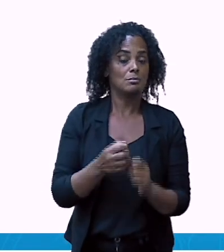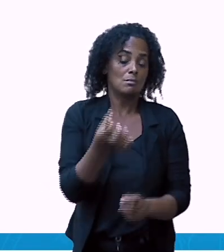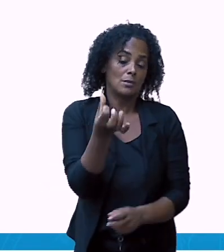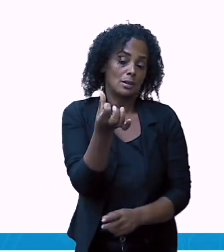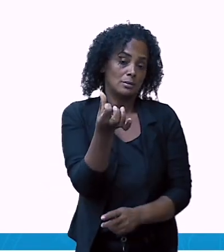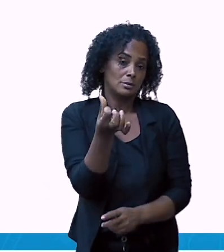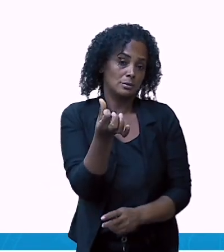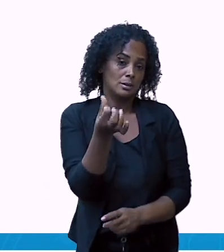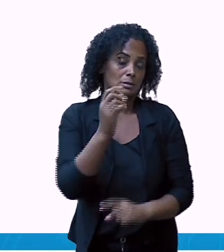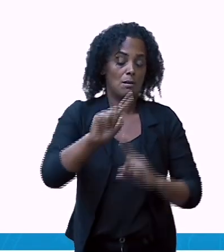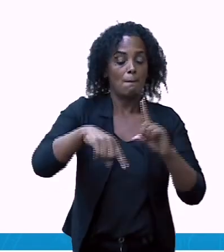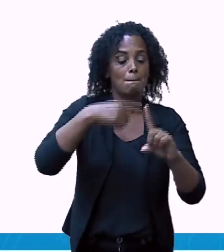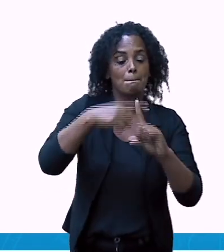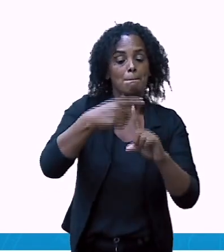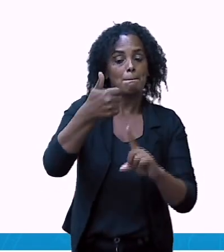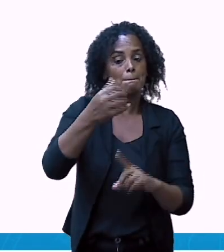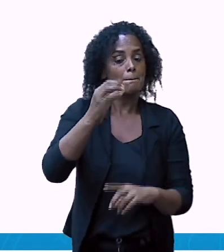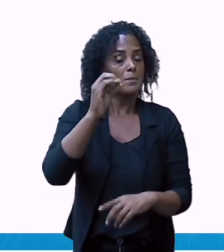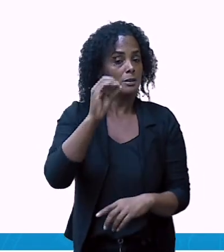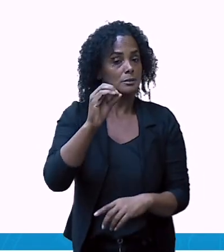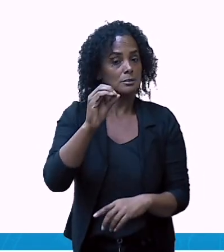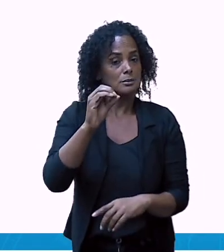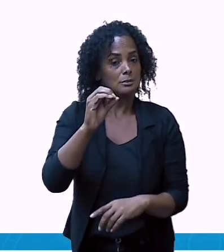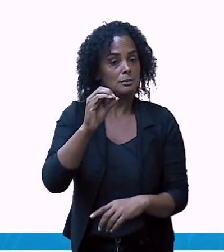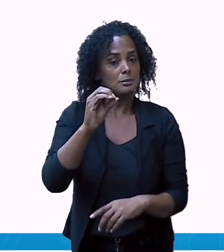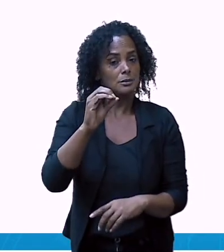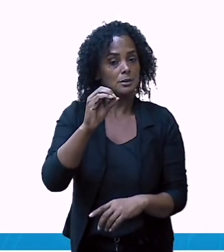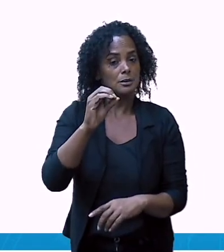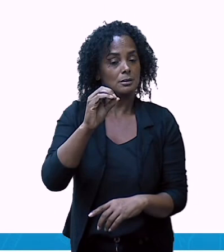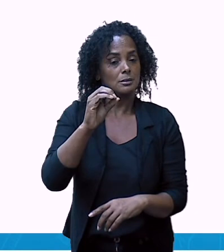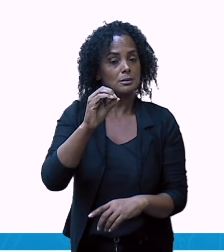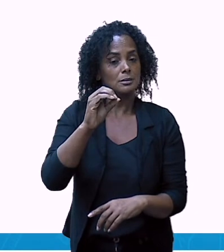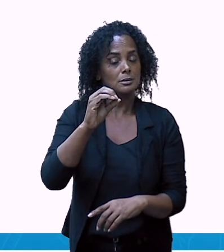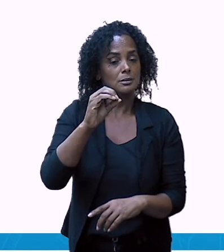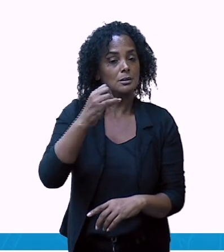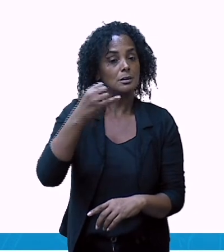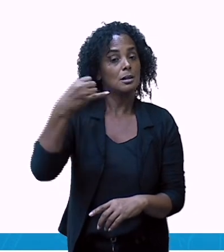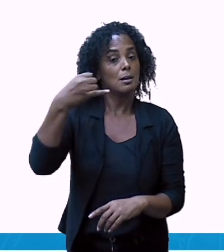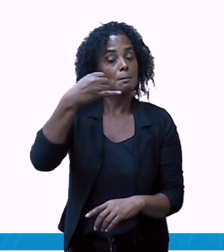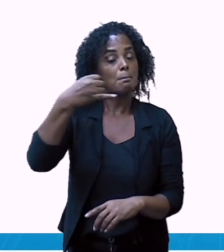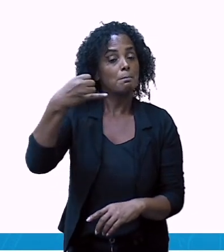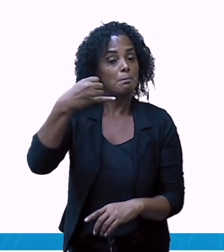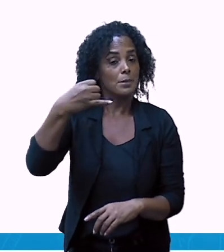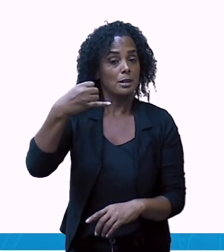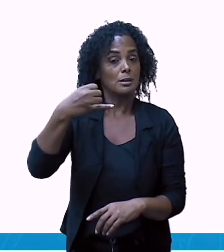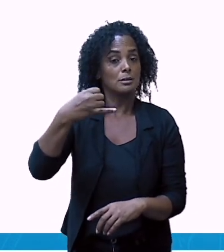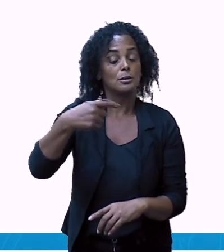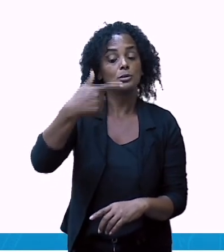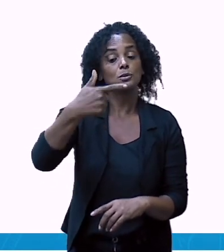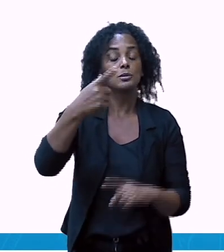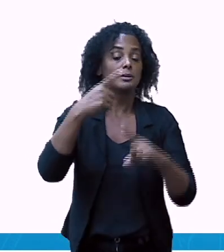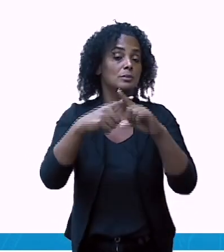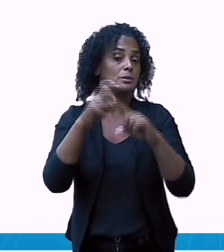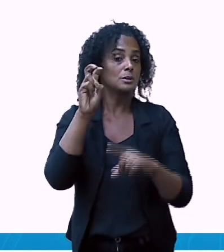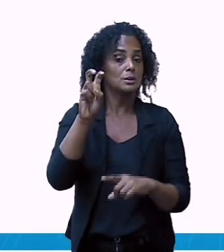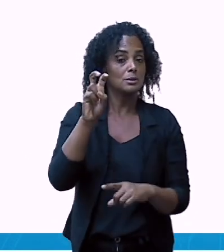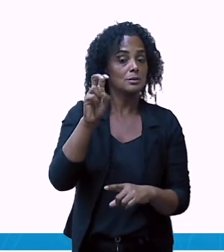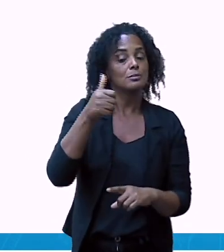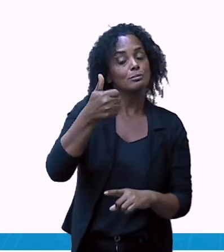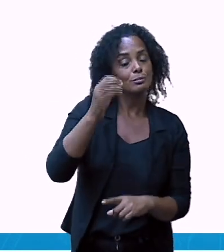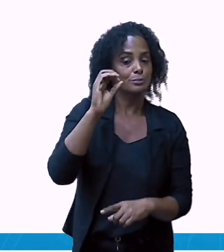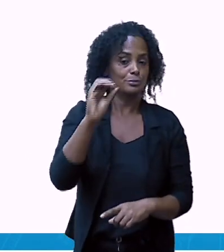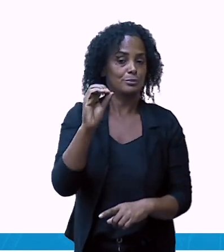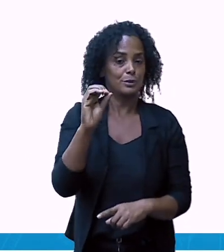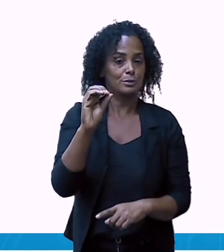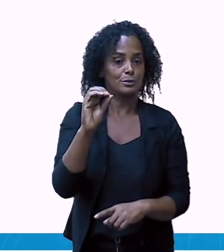6 mais 10, obedecendo que nós temos que descer o restante da expressão. 2 vezes 5,